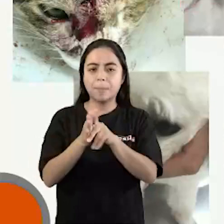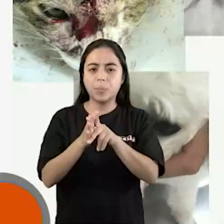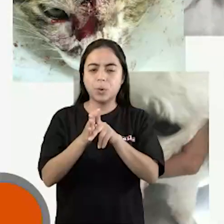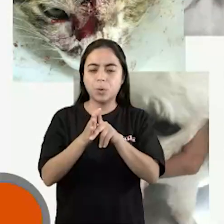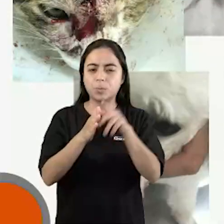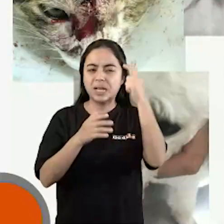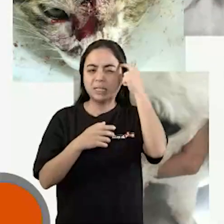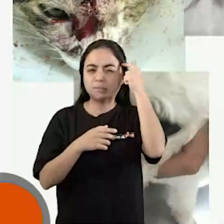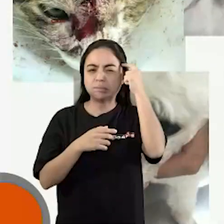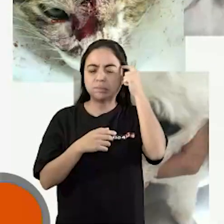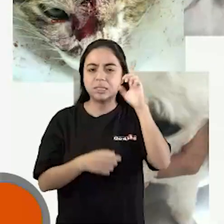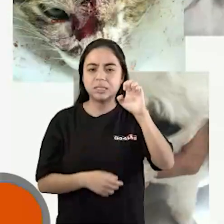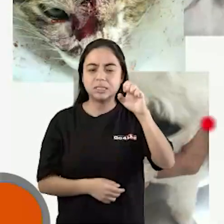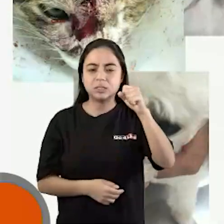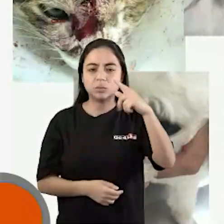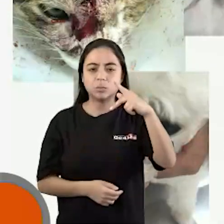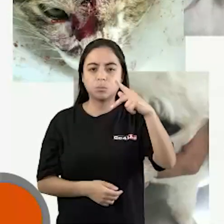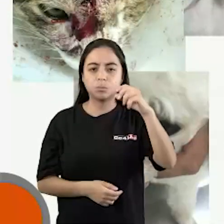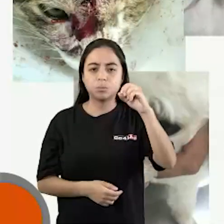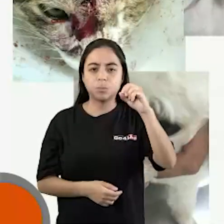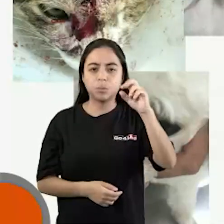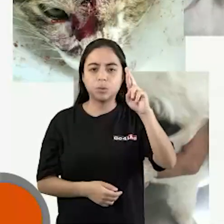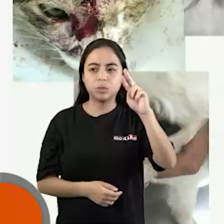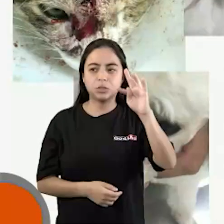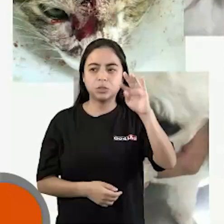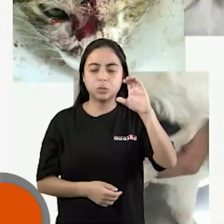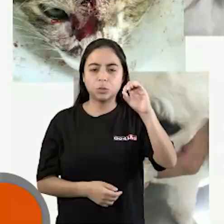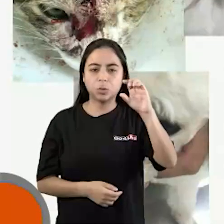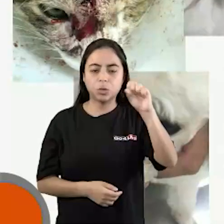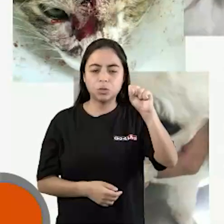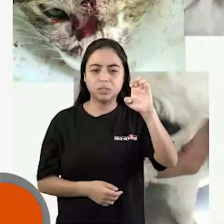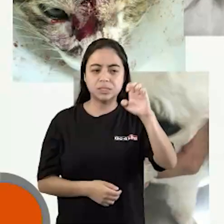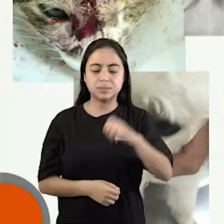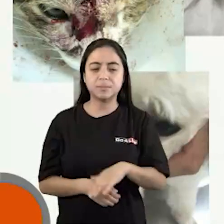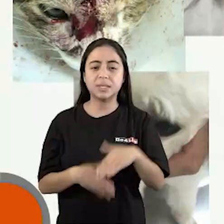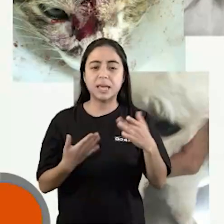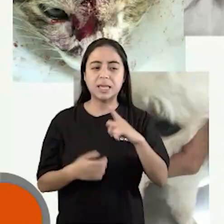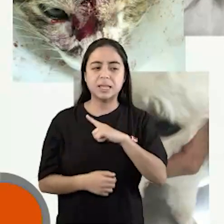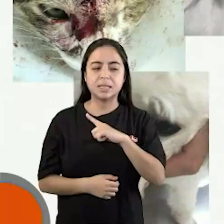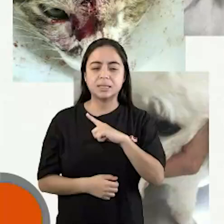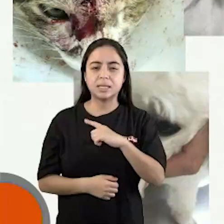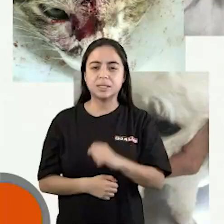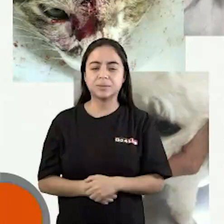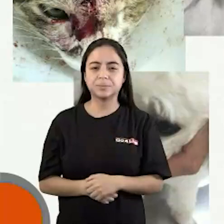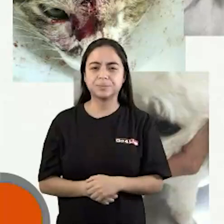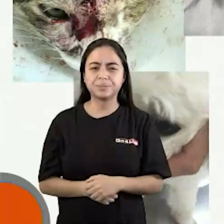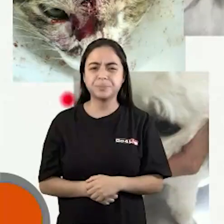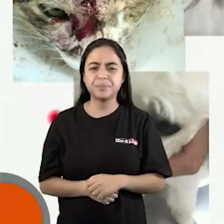é esporotricose. Essa lesão em placa